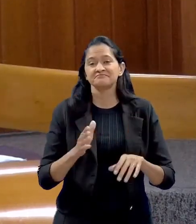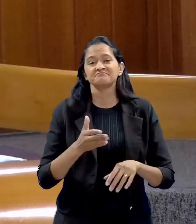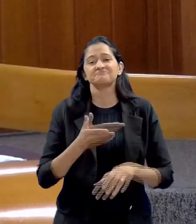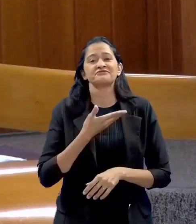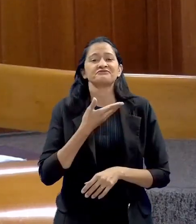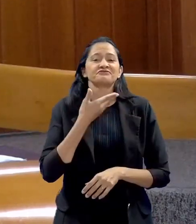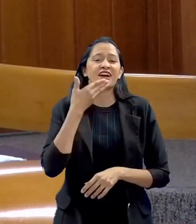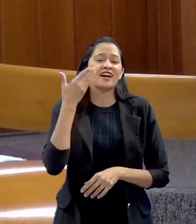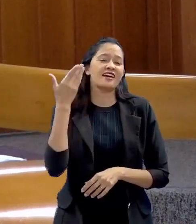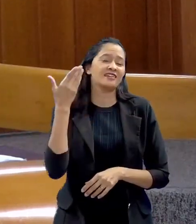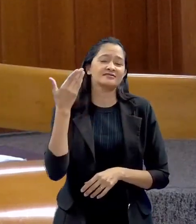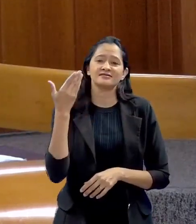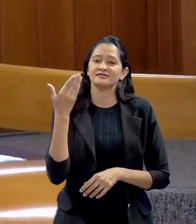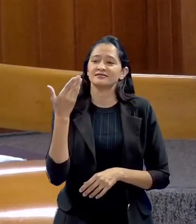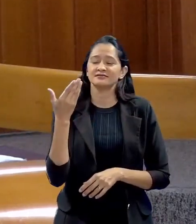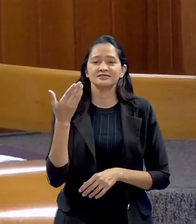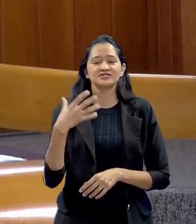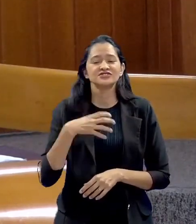muito fácil.